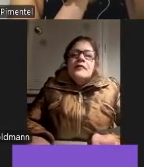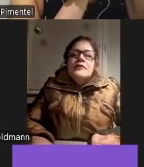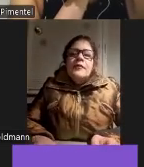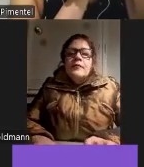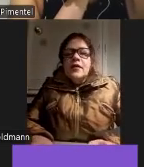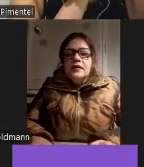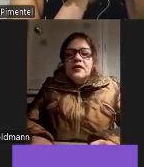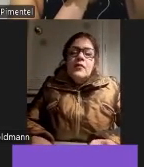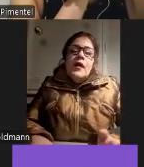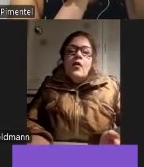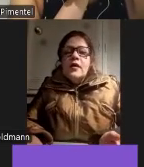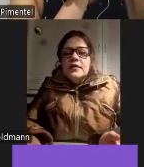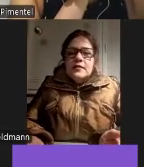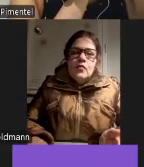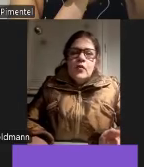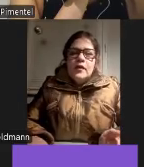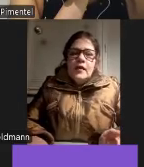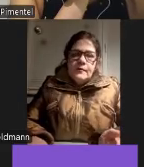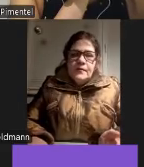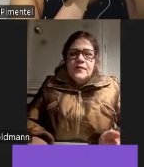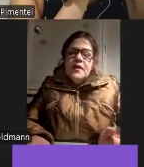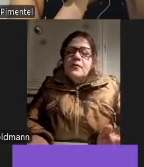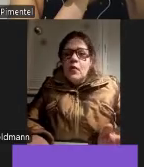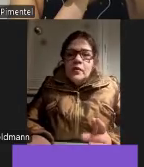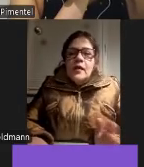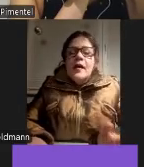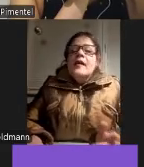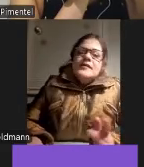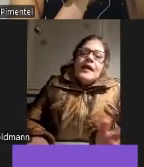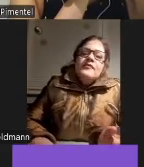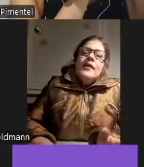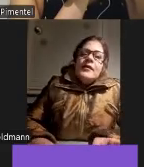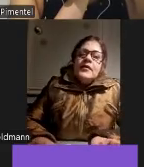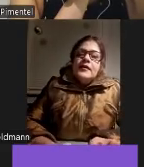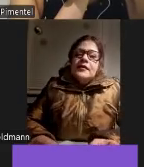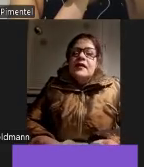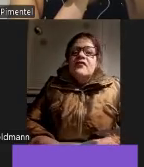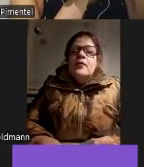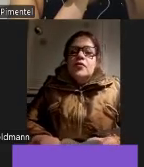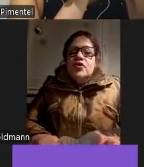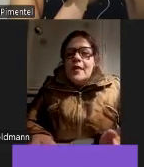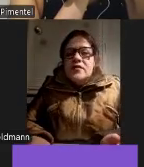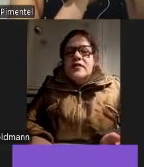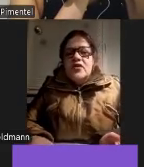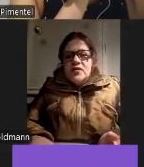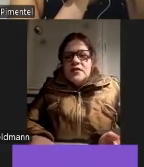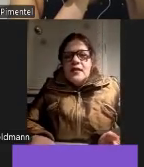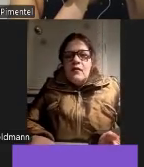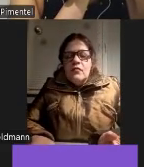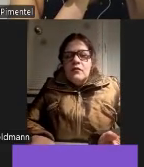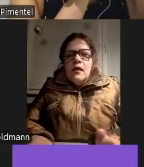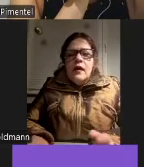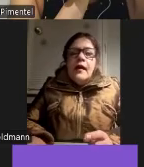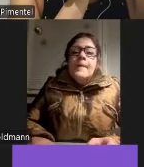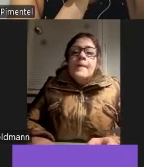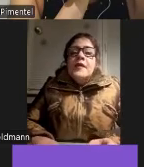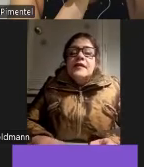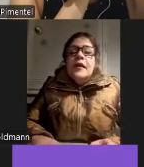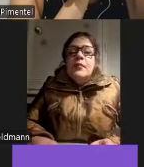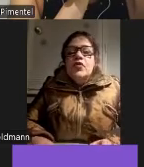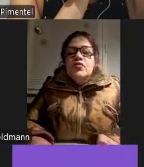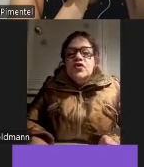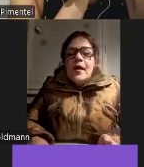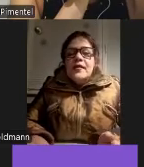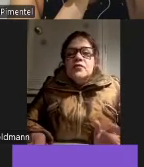Ah, saiu da membrana e foi para a corrente sanguínea. Que bom. Saiu da membrana e foi para o espaço intersticial. Ah,